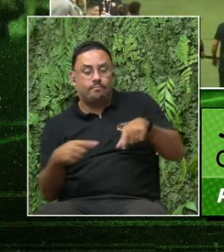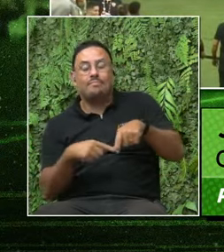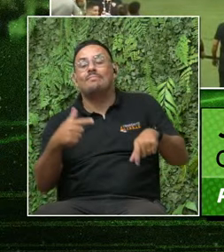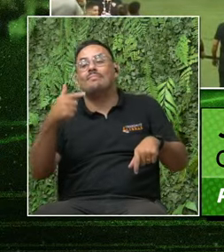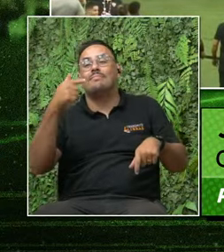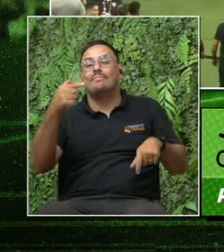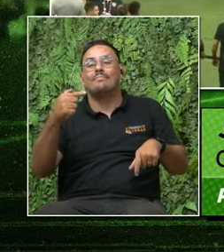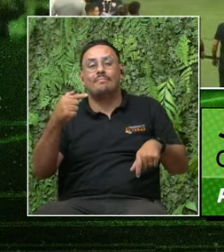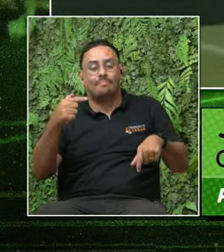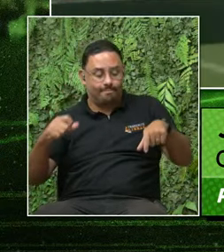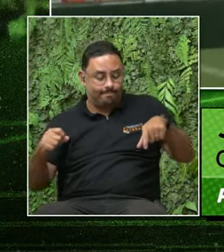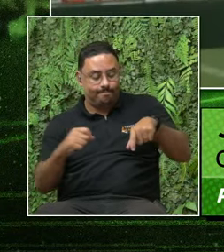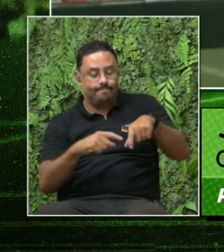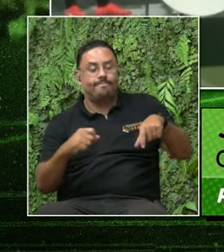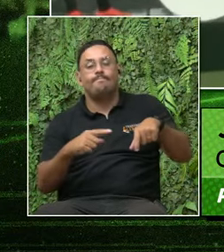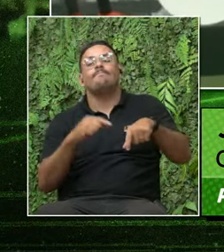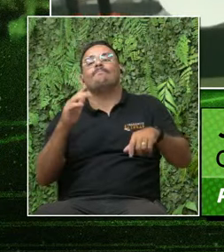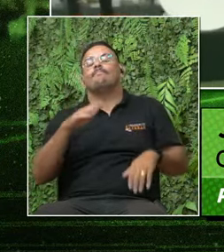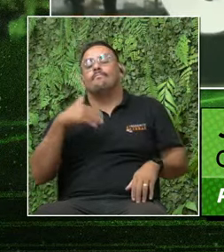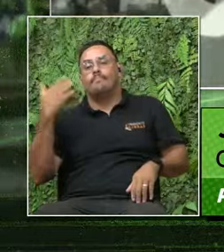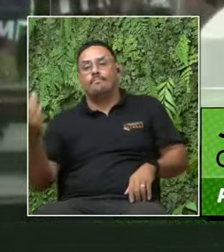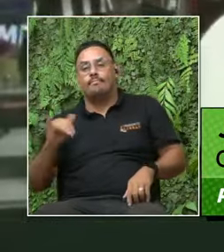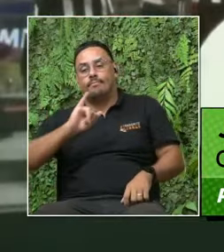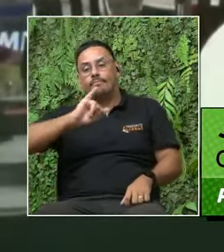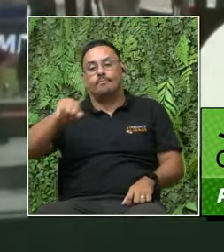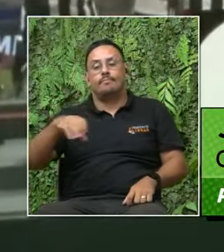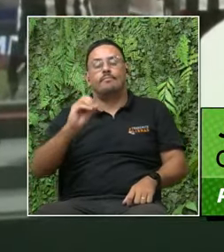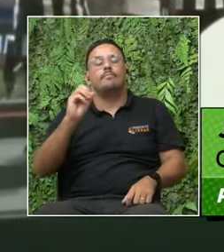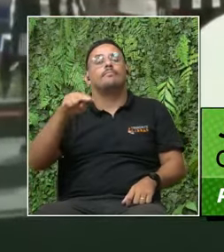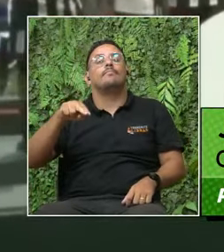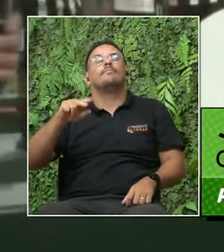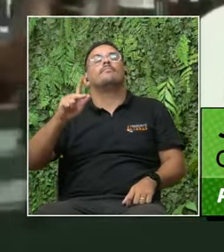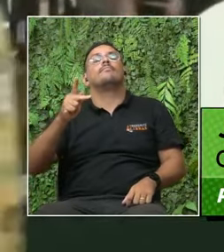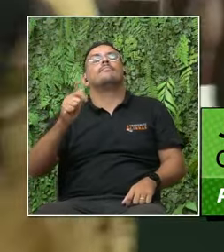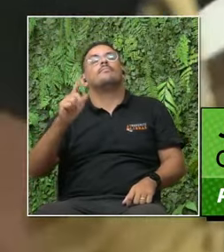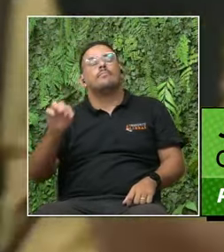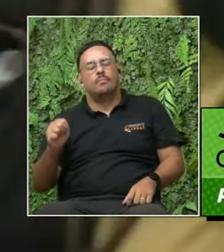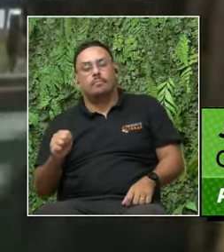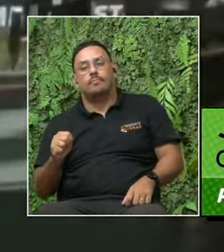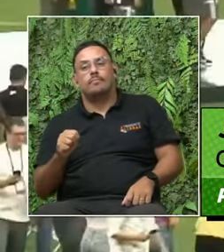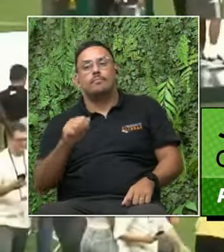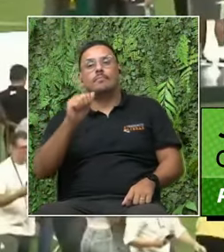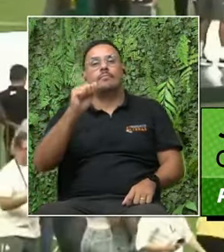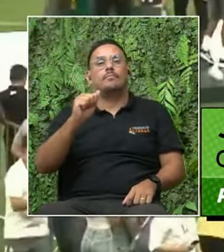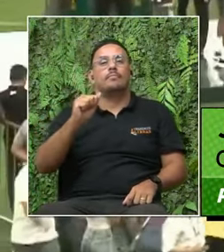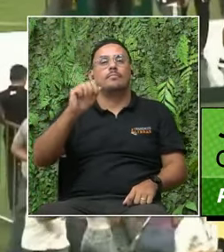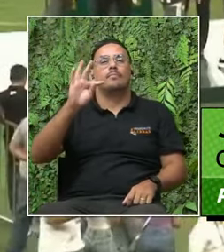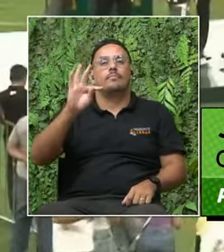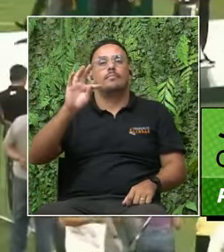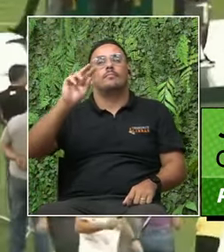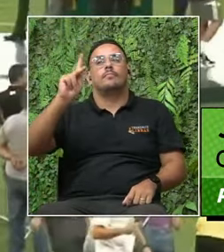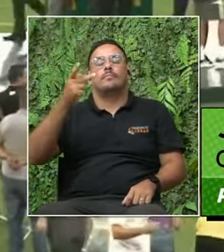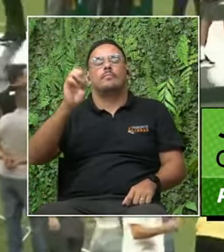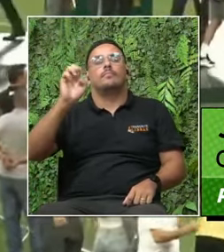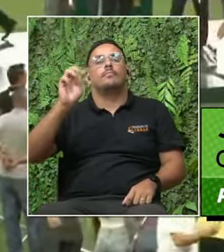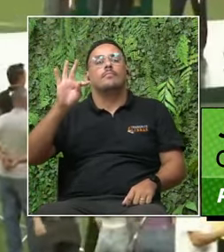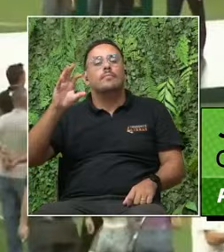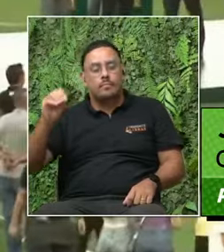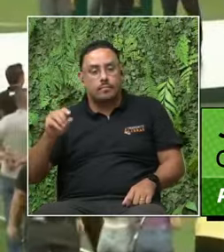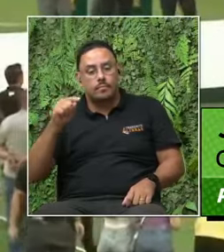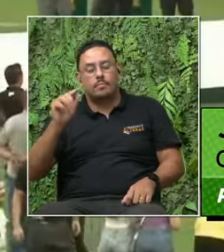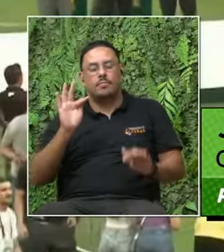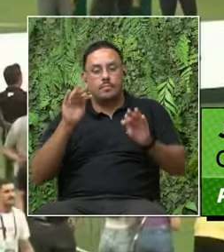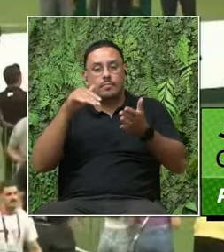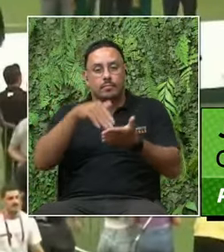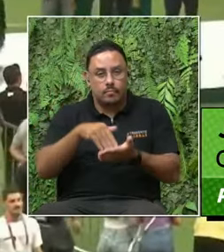conqu gols marcados ao lado do jonath difunto do time do atletic que fez uma festa também nessa fase